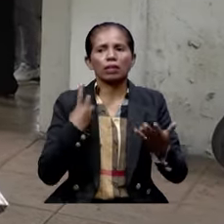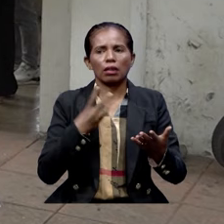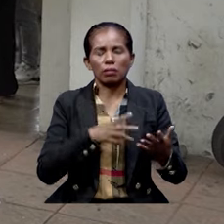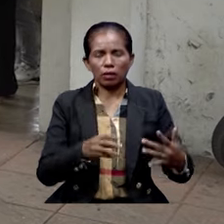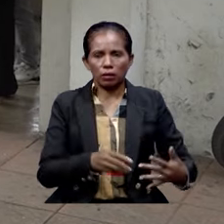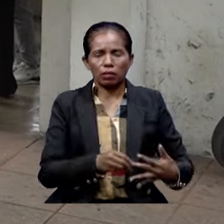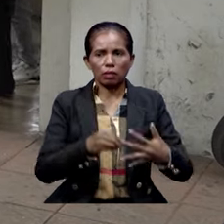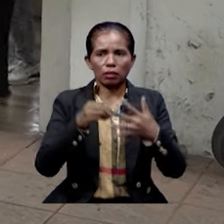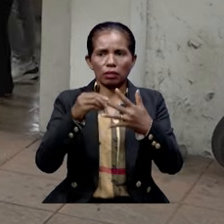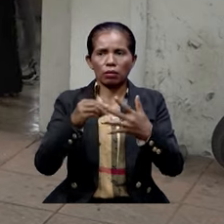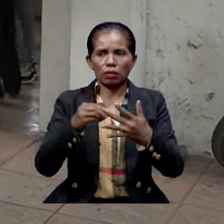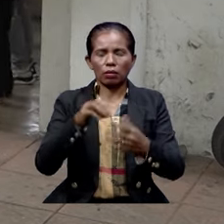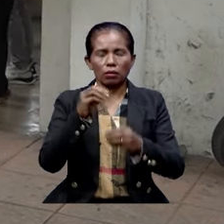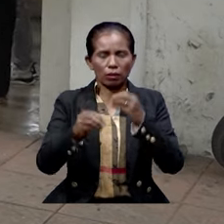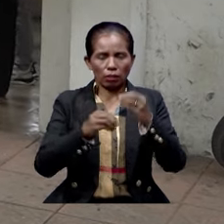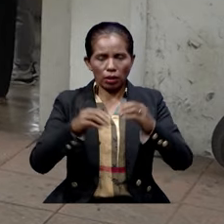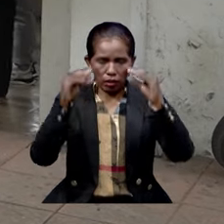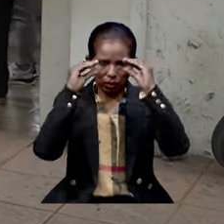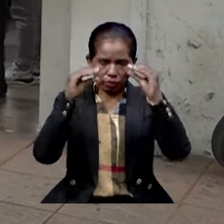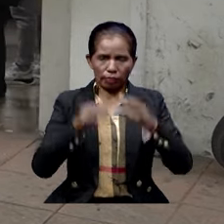é a Curriculum Union.